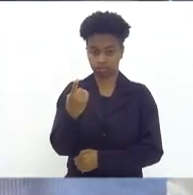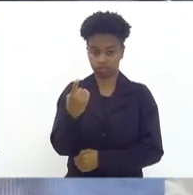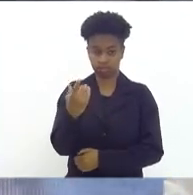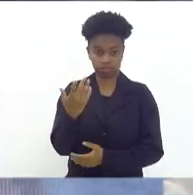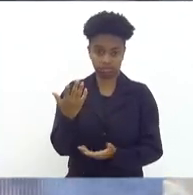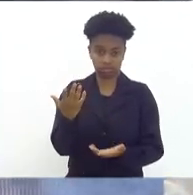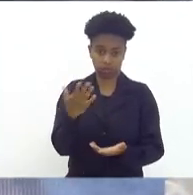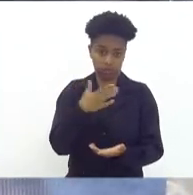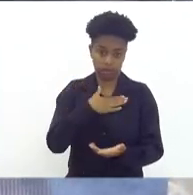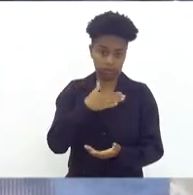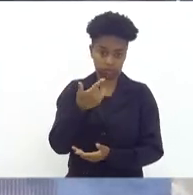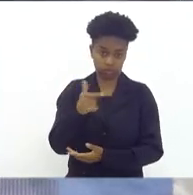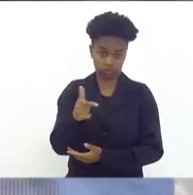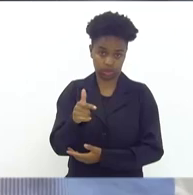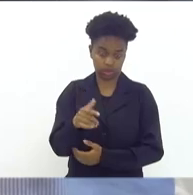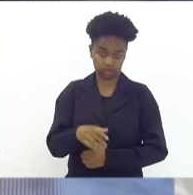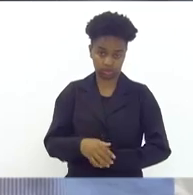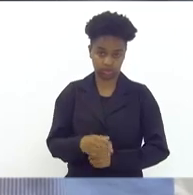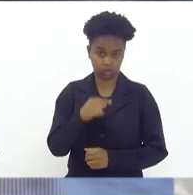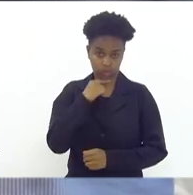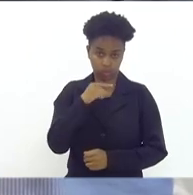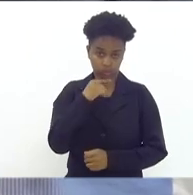não consegue